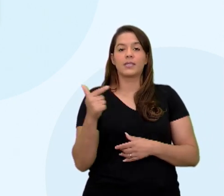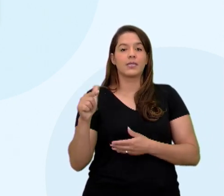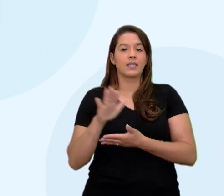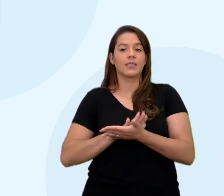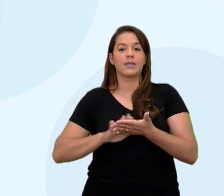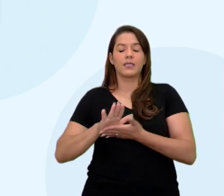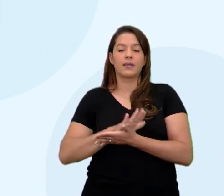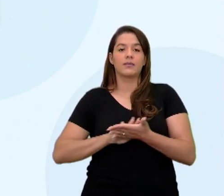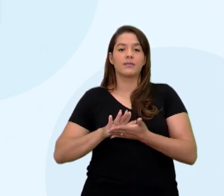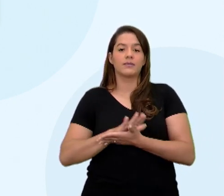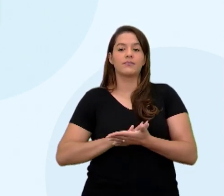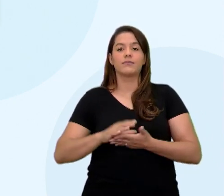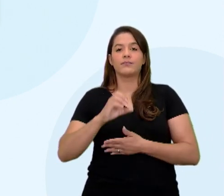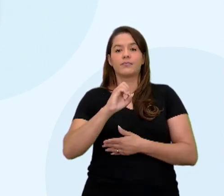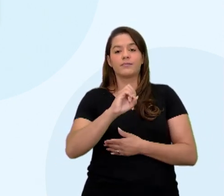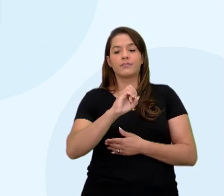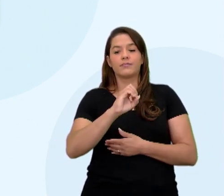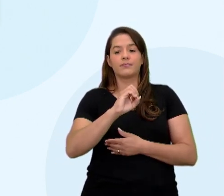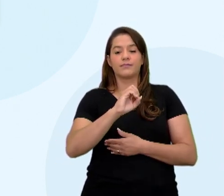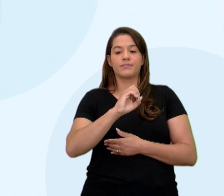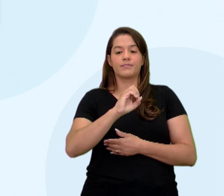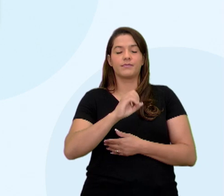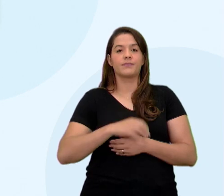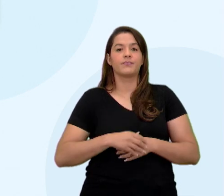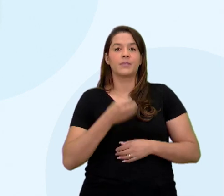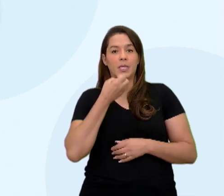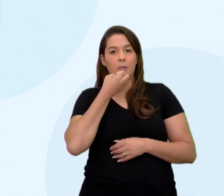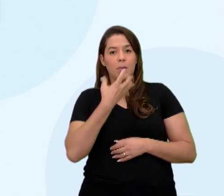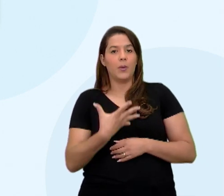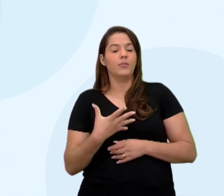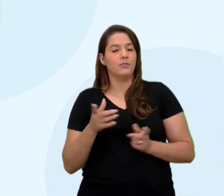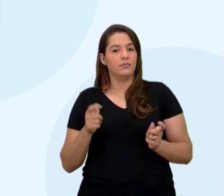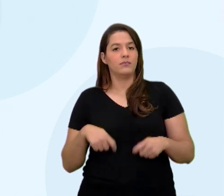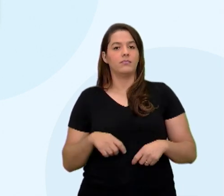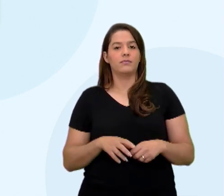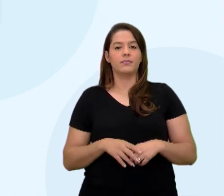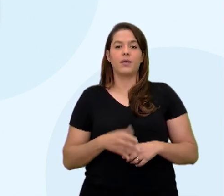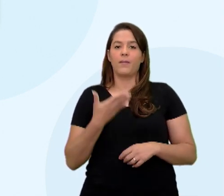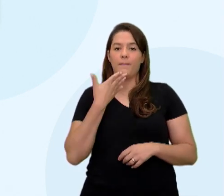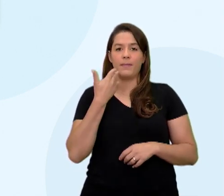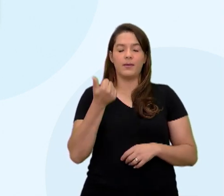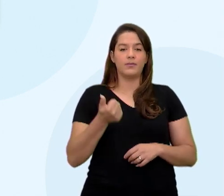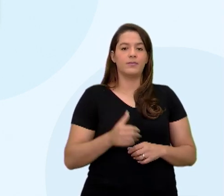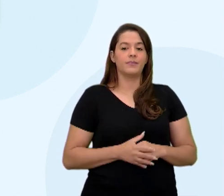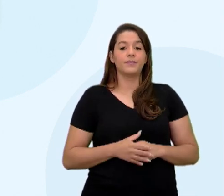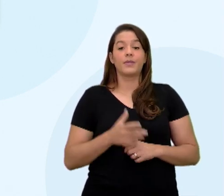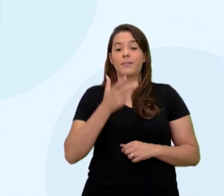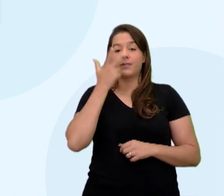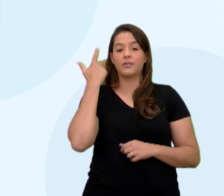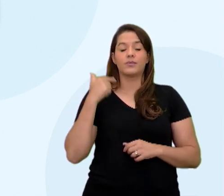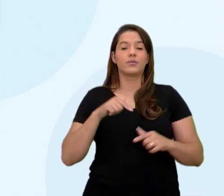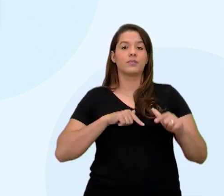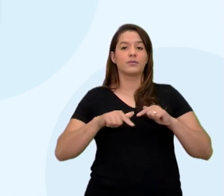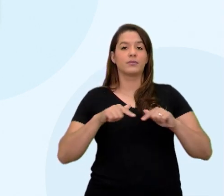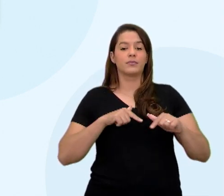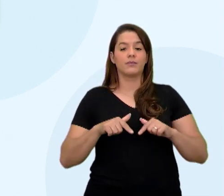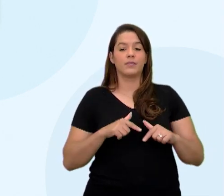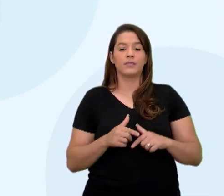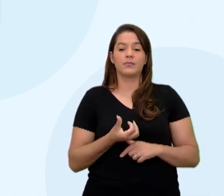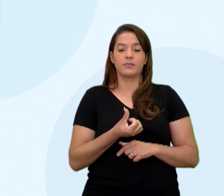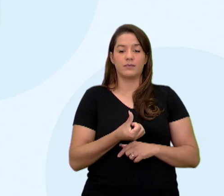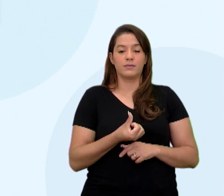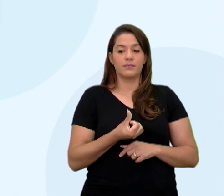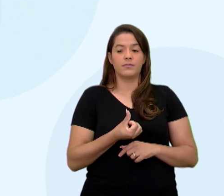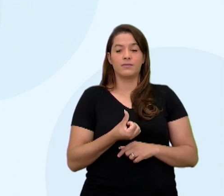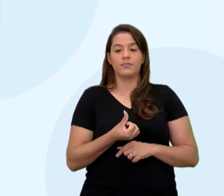Lê. 0. Nenhuma. 0. Que bom. É o ideal. Pessoas na força de trabalho. 6.